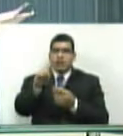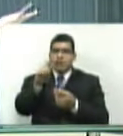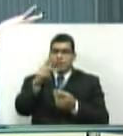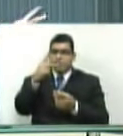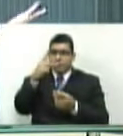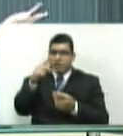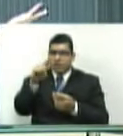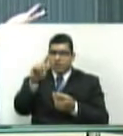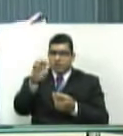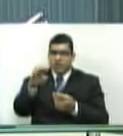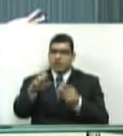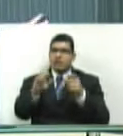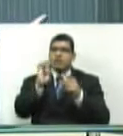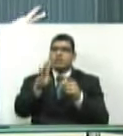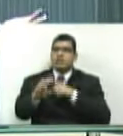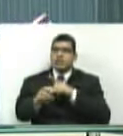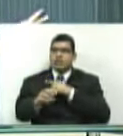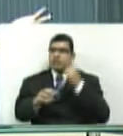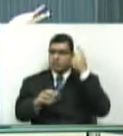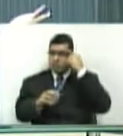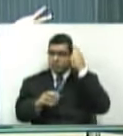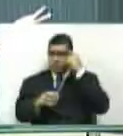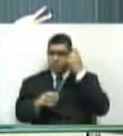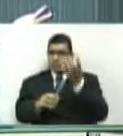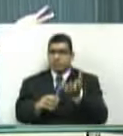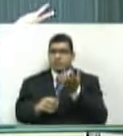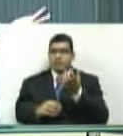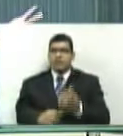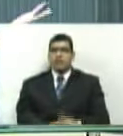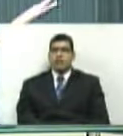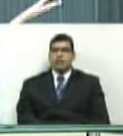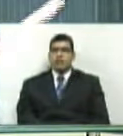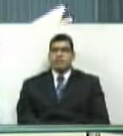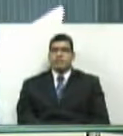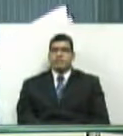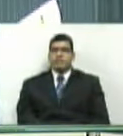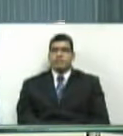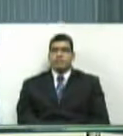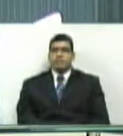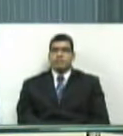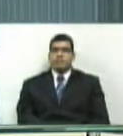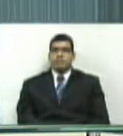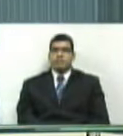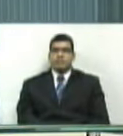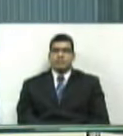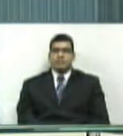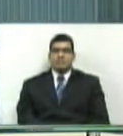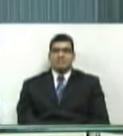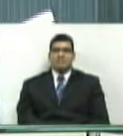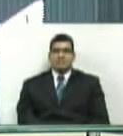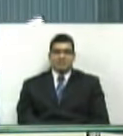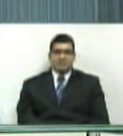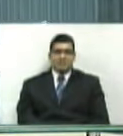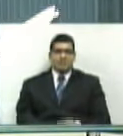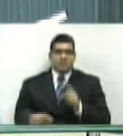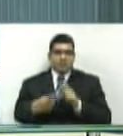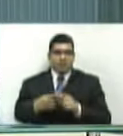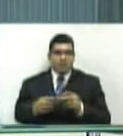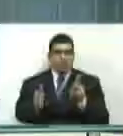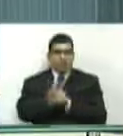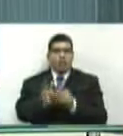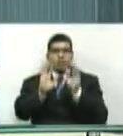teve ciência quando da execução. Mas isso precisa ser confrontado por provas e